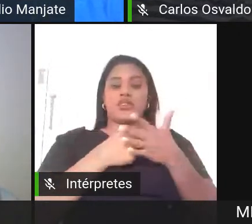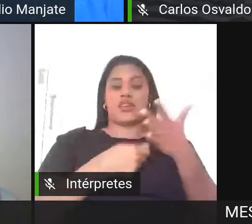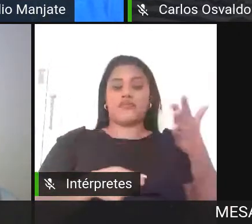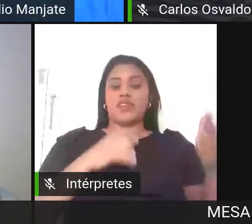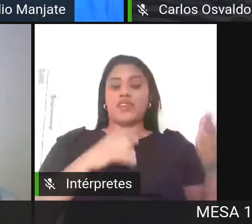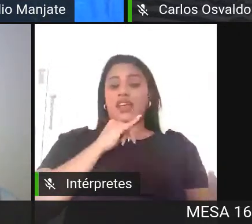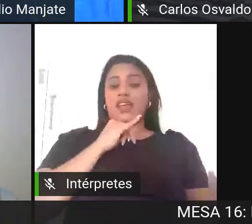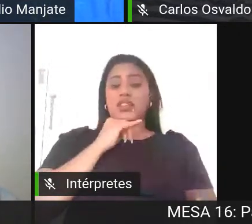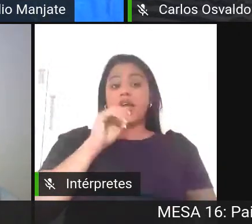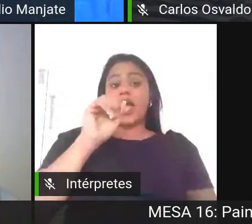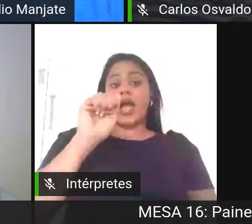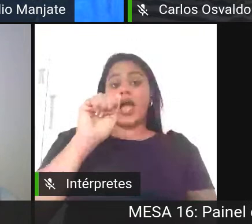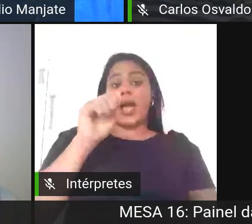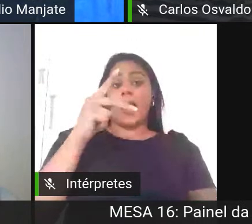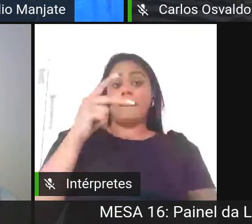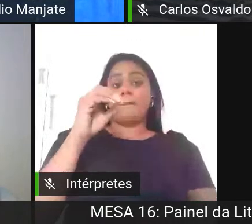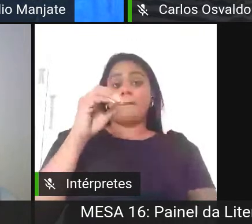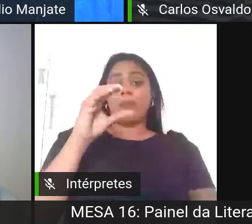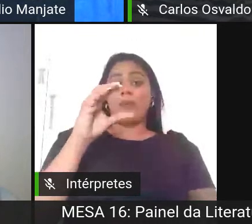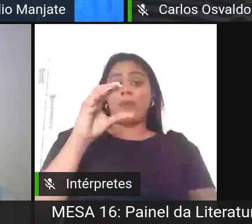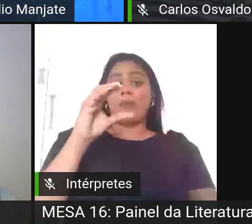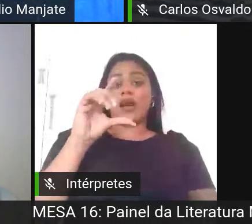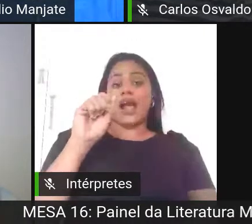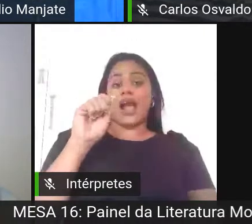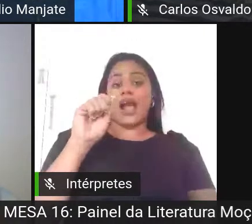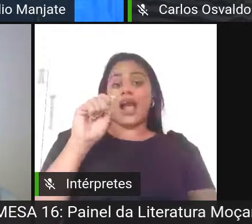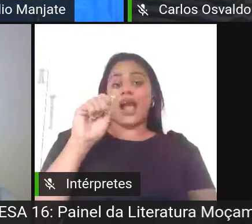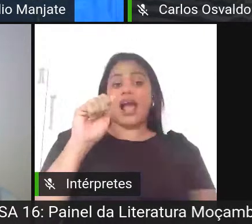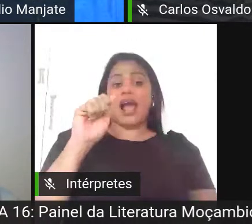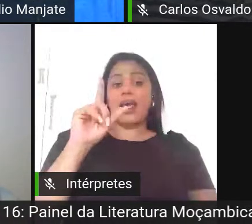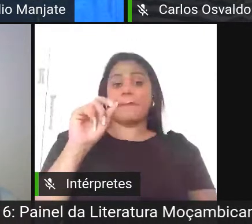que publiquei em 2016.